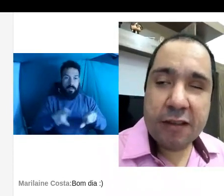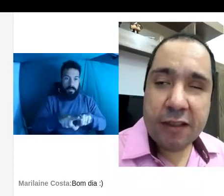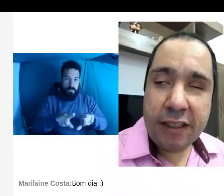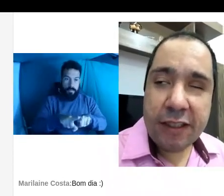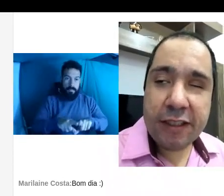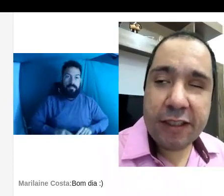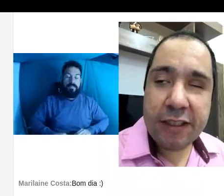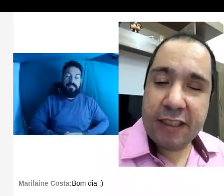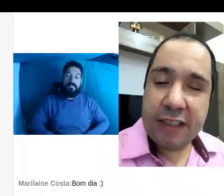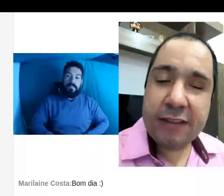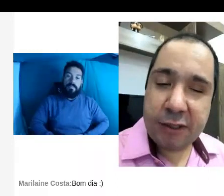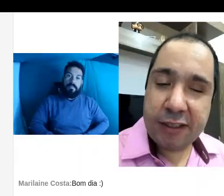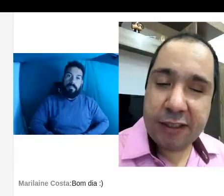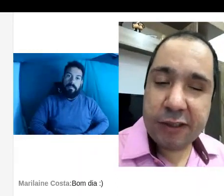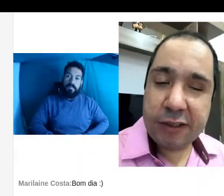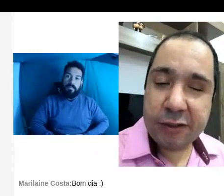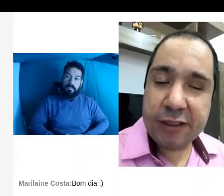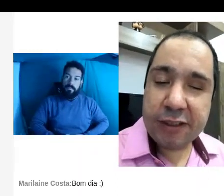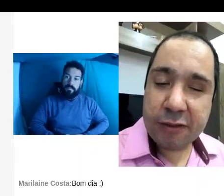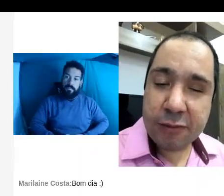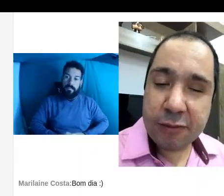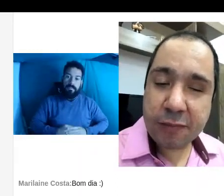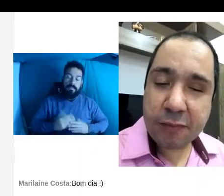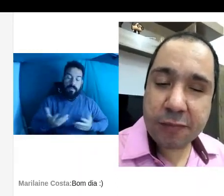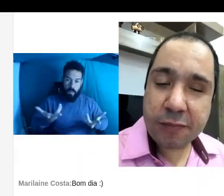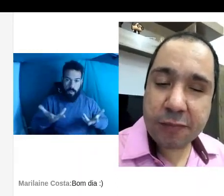E esse processo de audiodescrição,